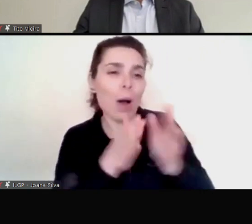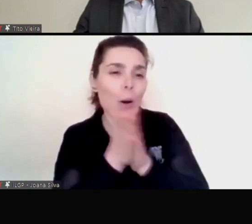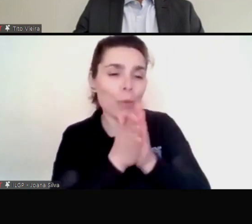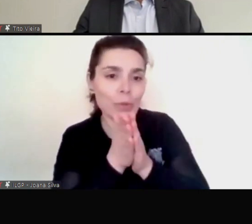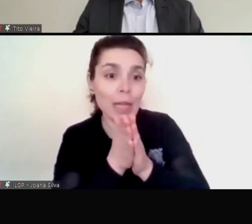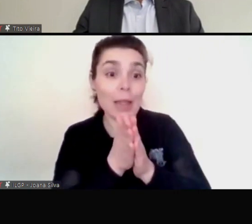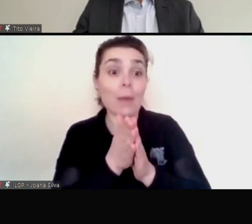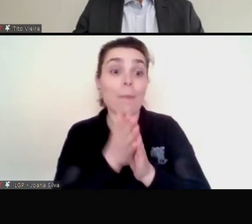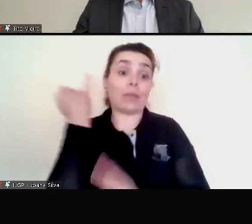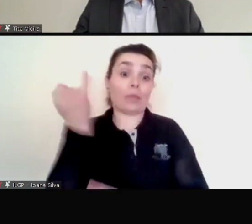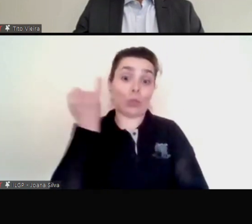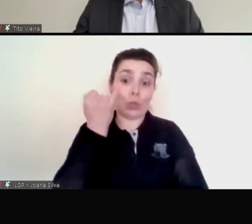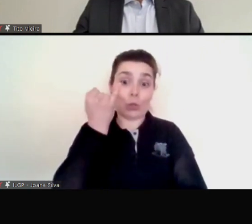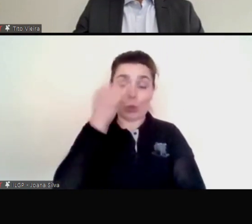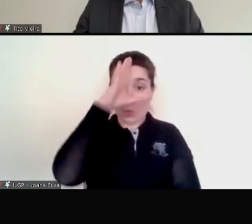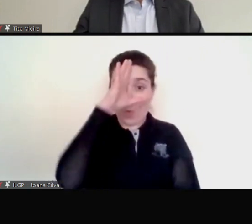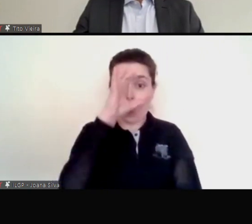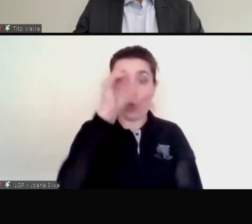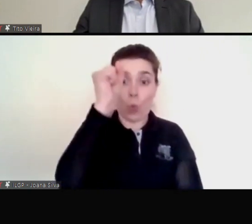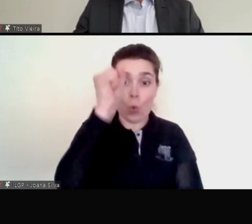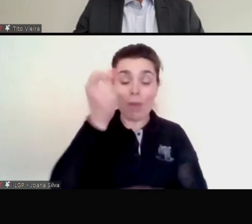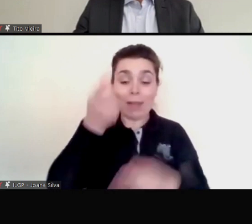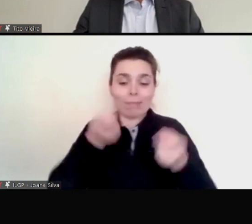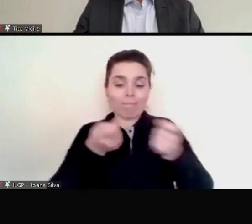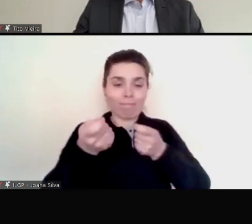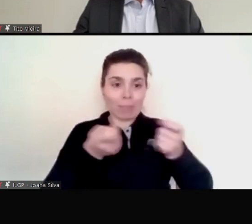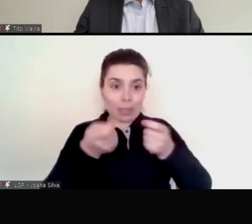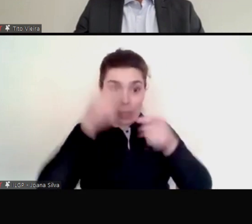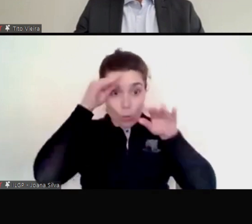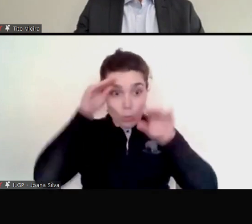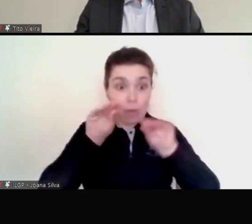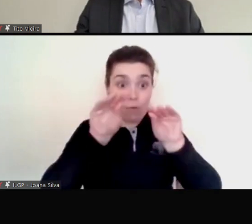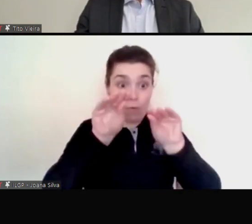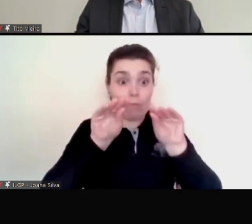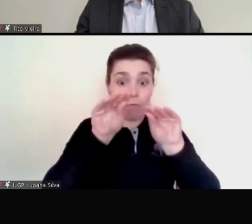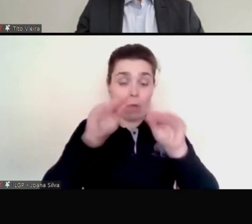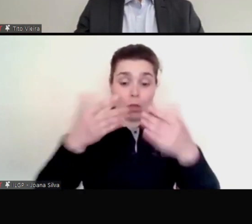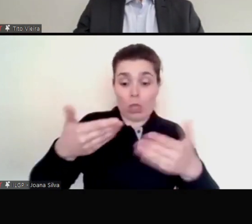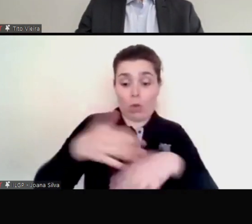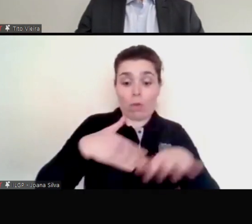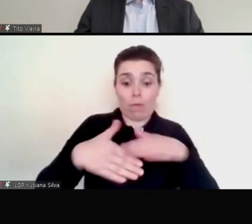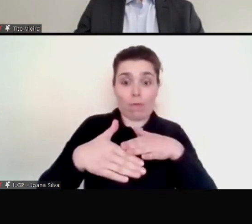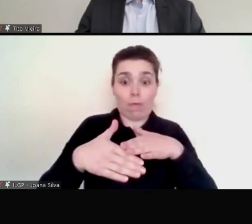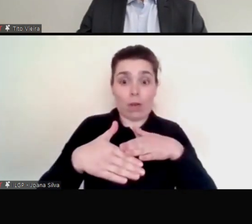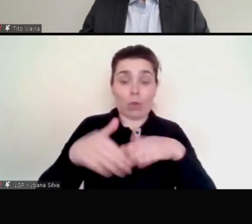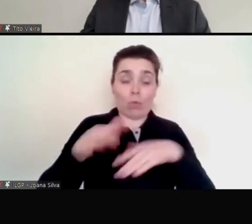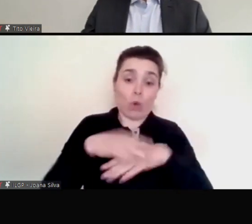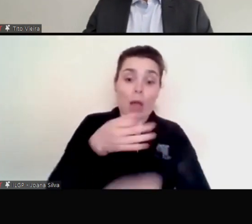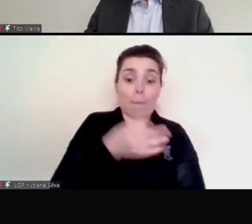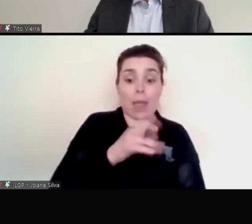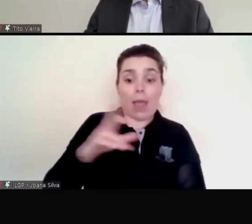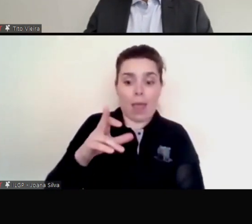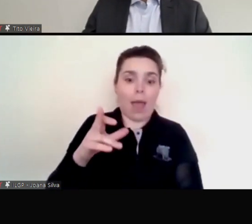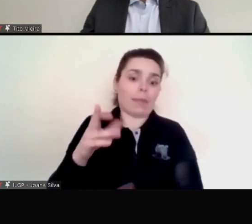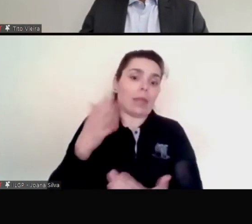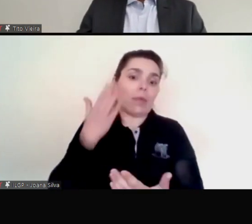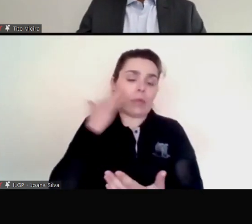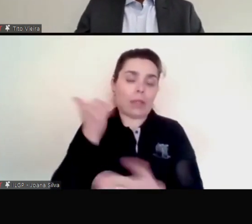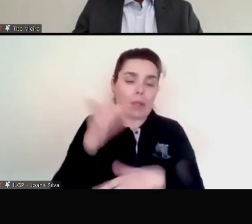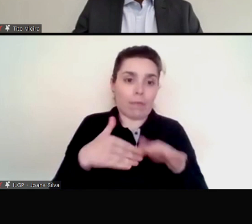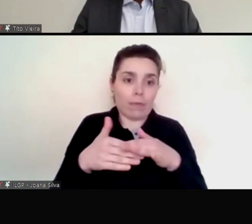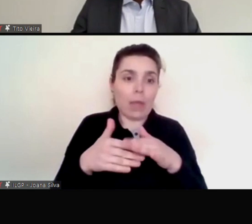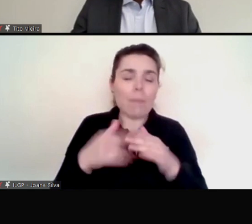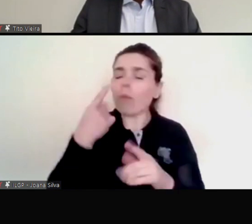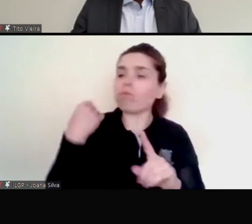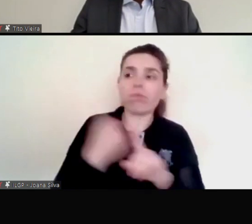públicas e para a gestão da formação que as entidades públicas seguramente estão a fazer, preocupadas com a execução do PRR também, há um grande